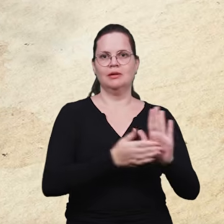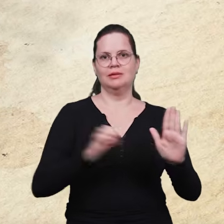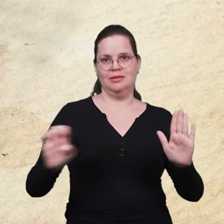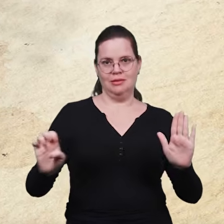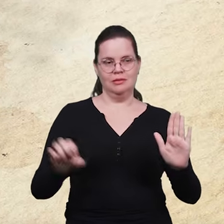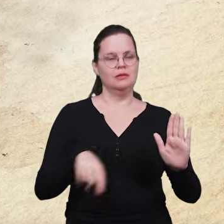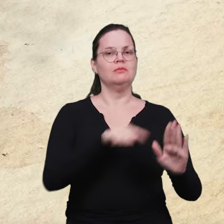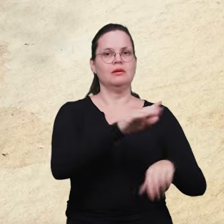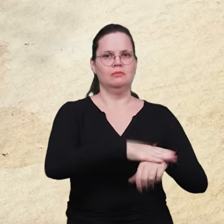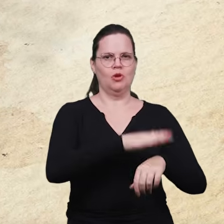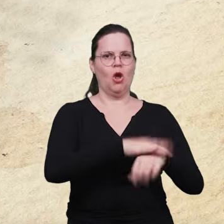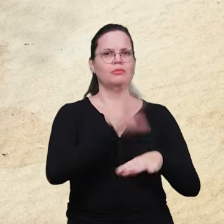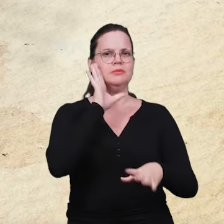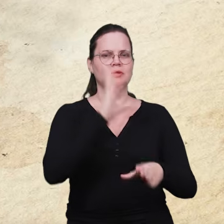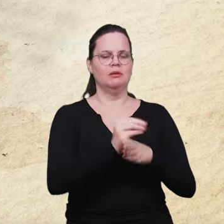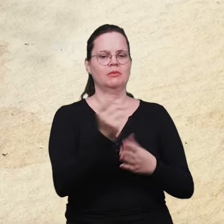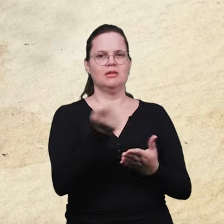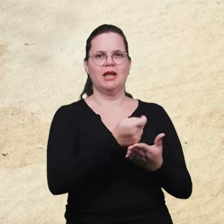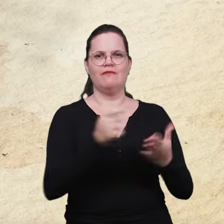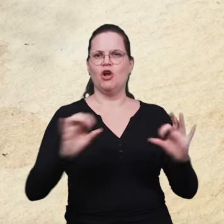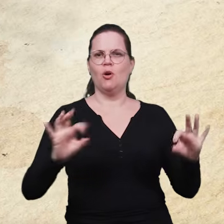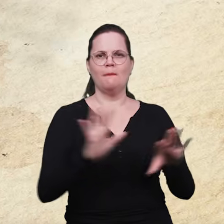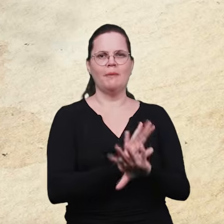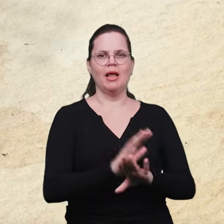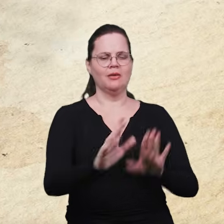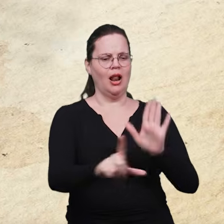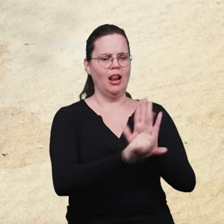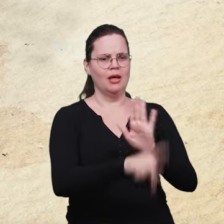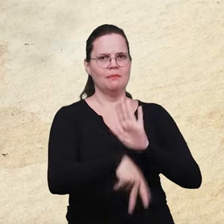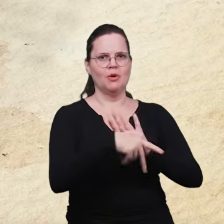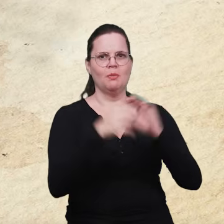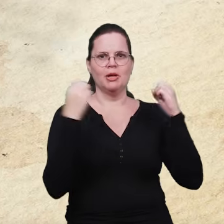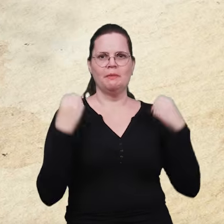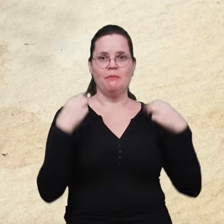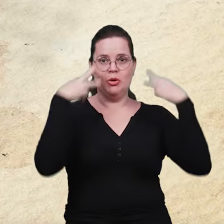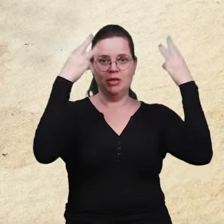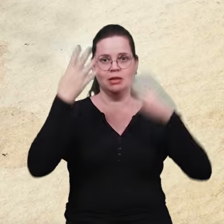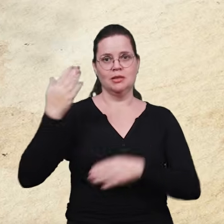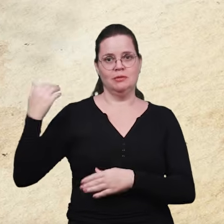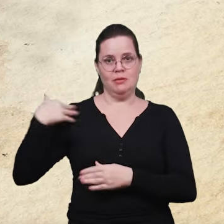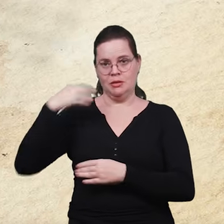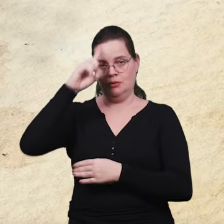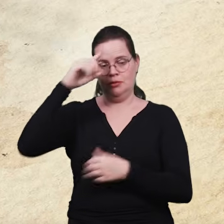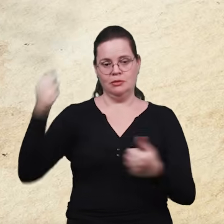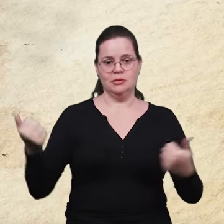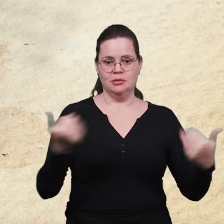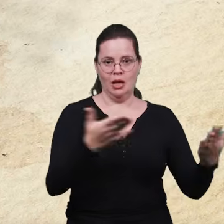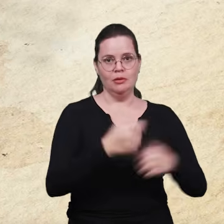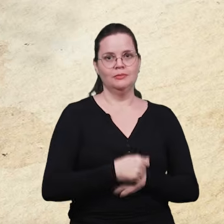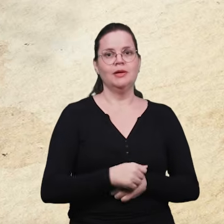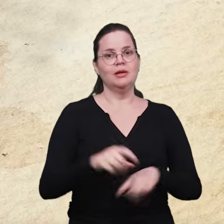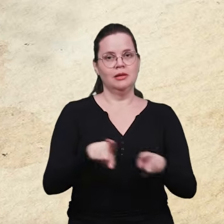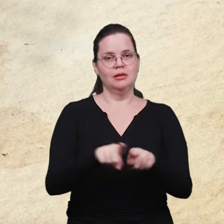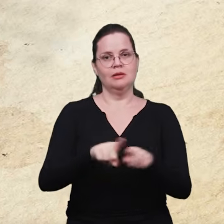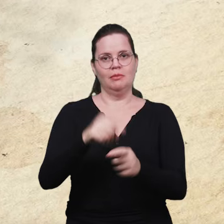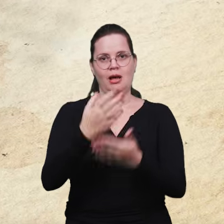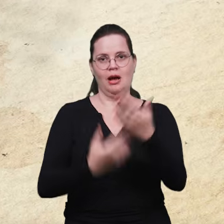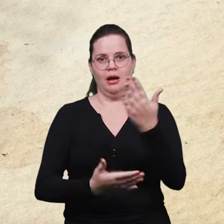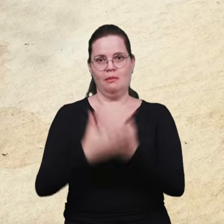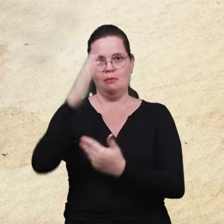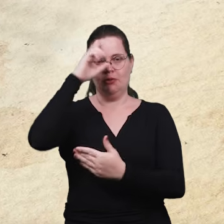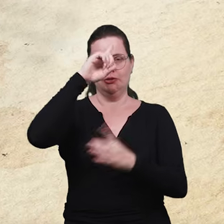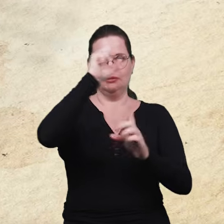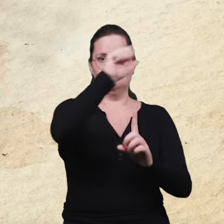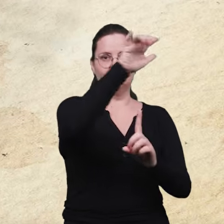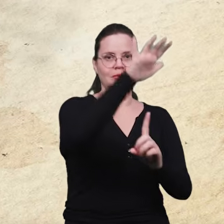pelo Senhor, Deus de Israel, e segundo a mão do Senhor, seu Deus, que estava sobre ele.